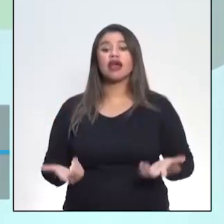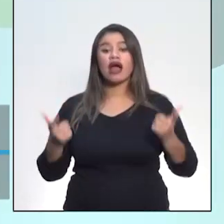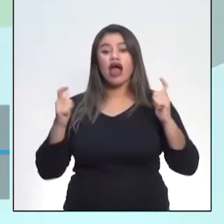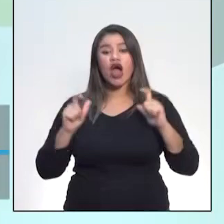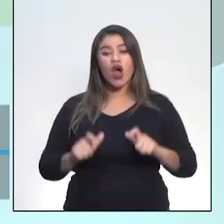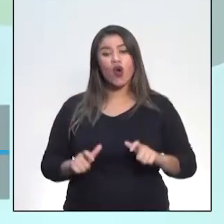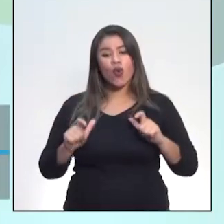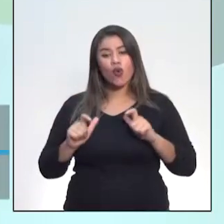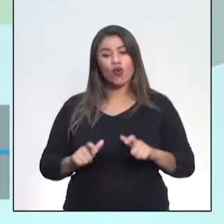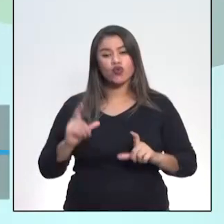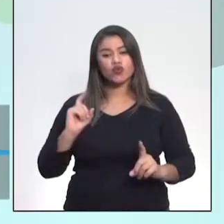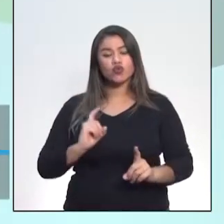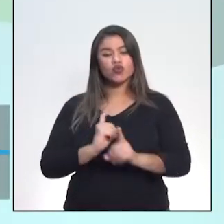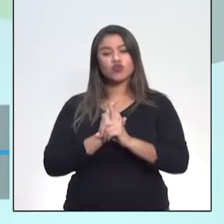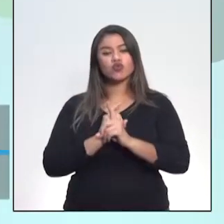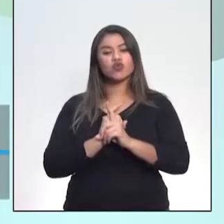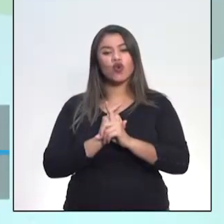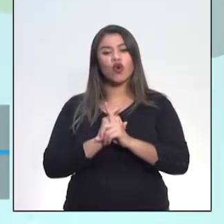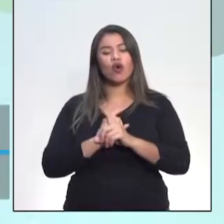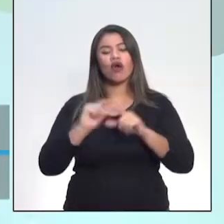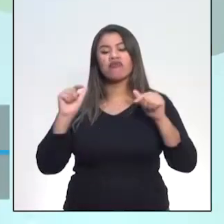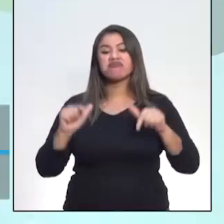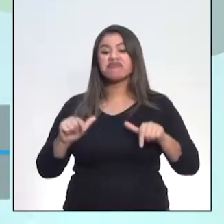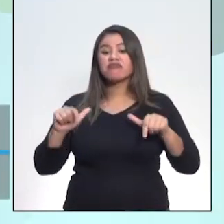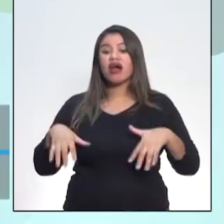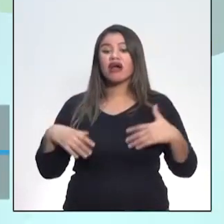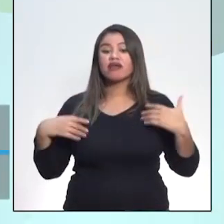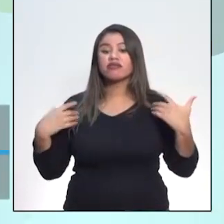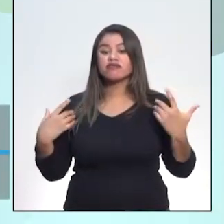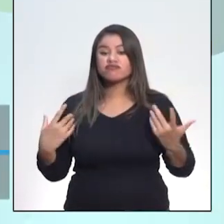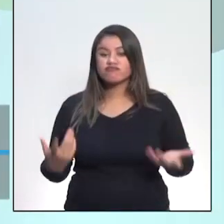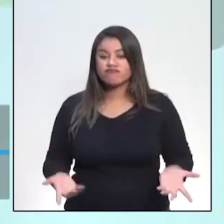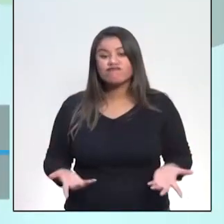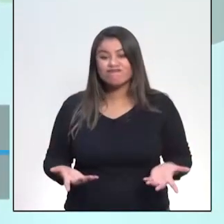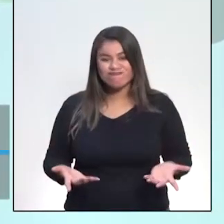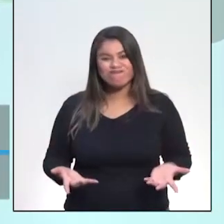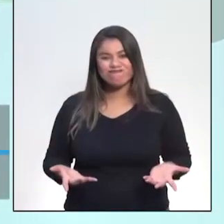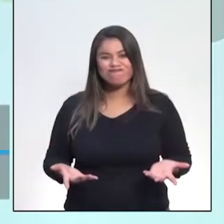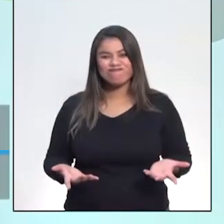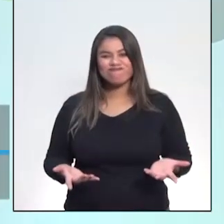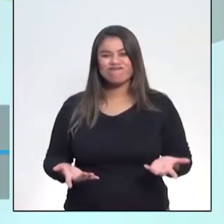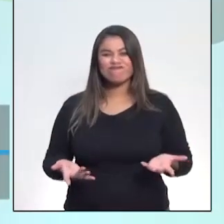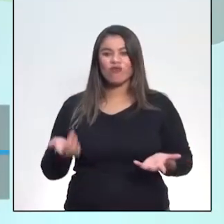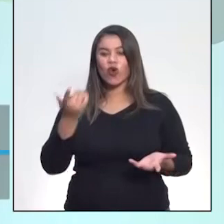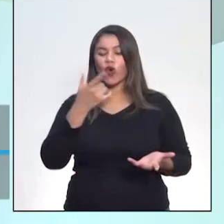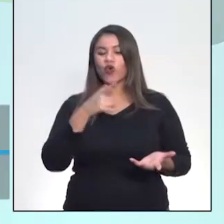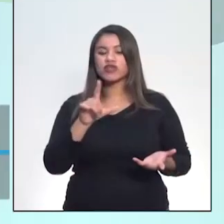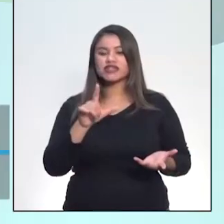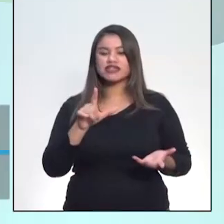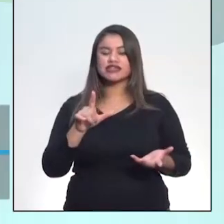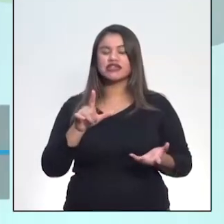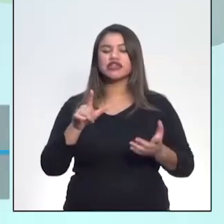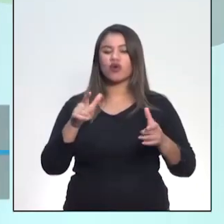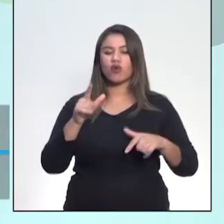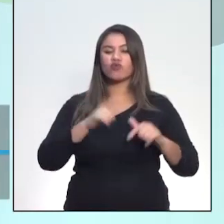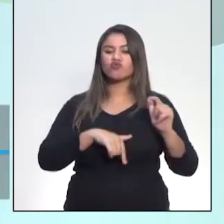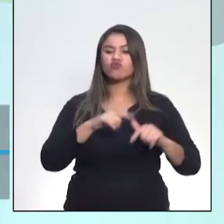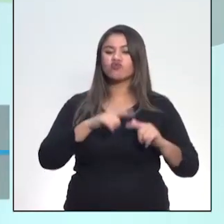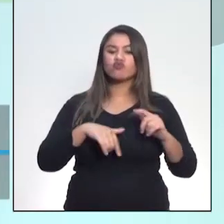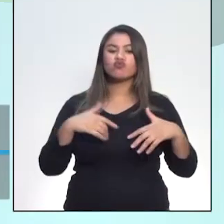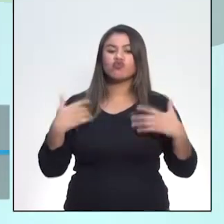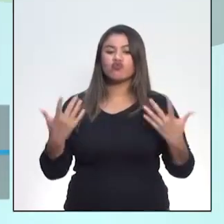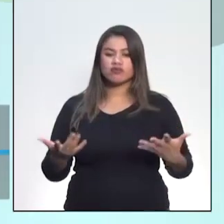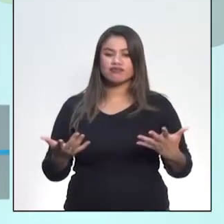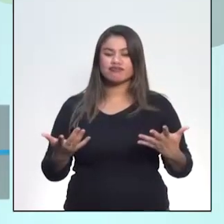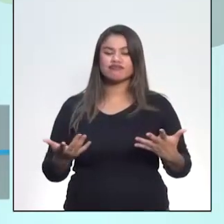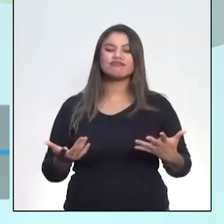esses recursos? Em qual lugar que eles conseguiram entender que havia esses recursos?